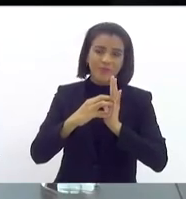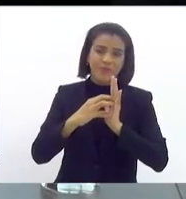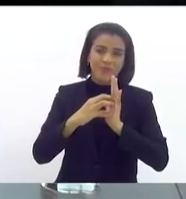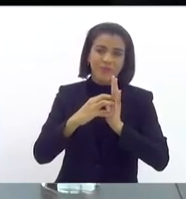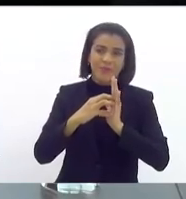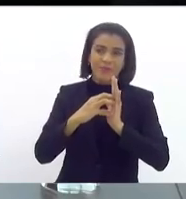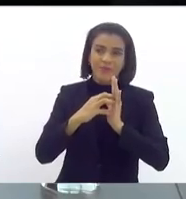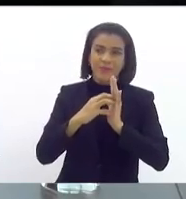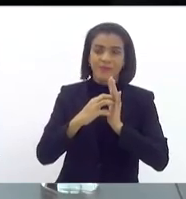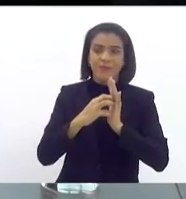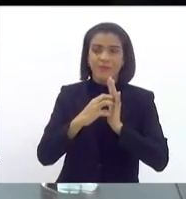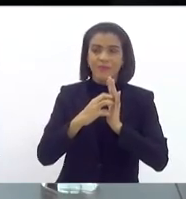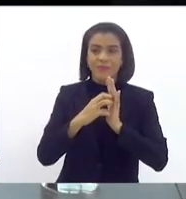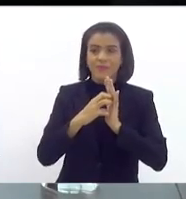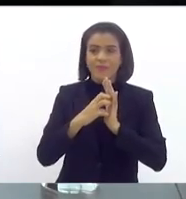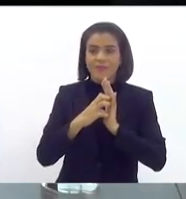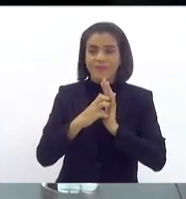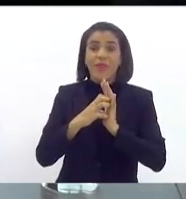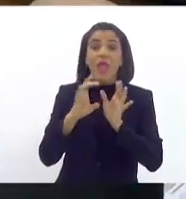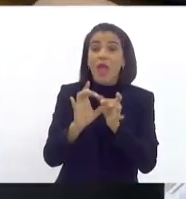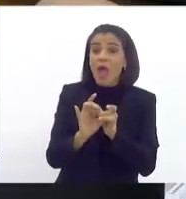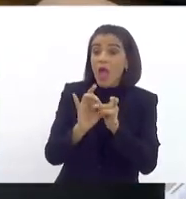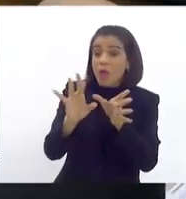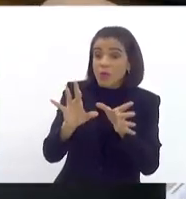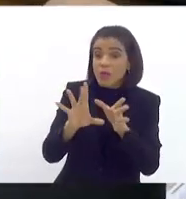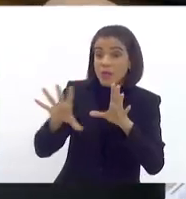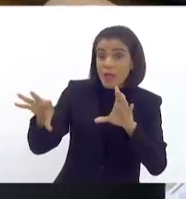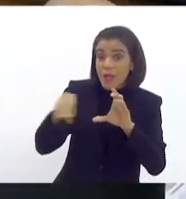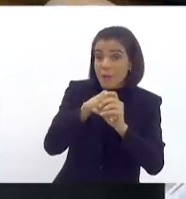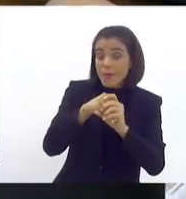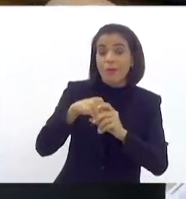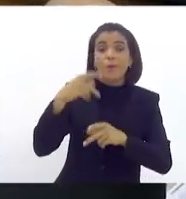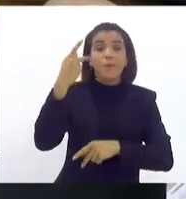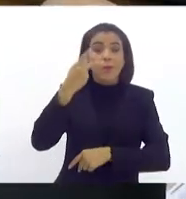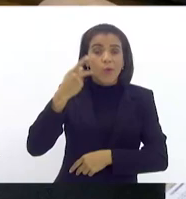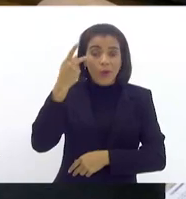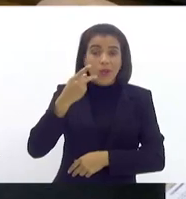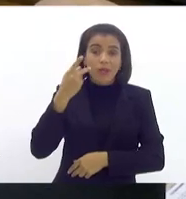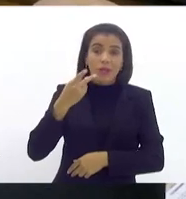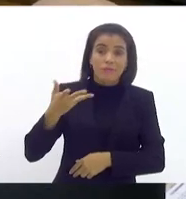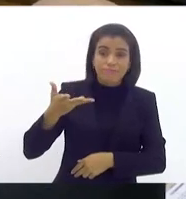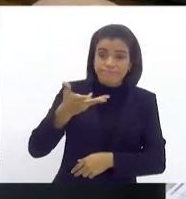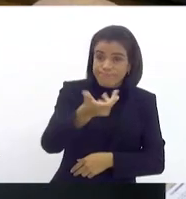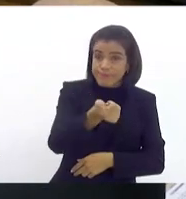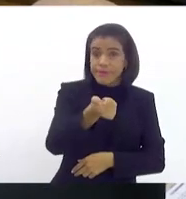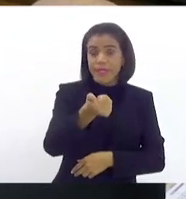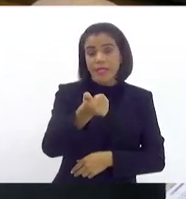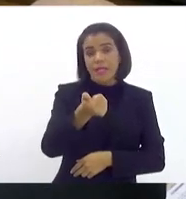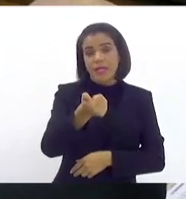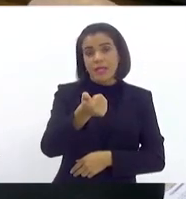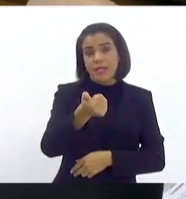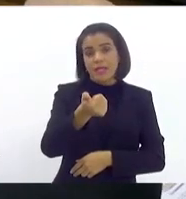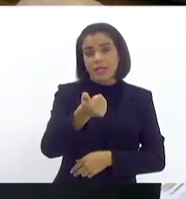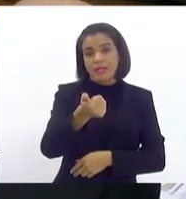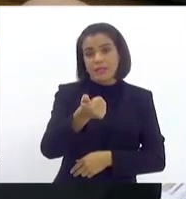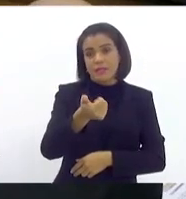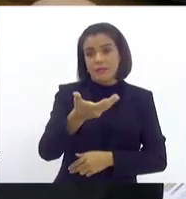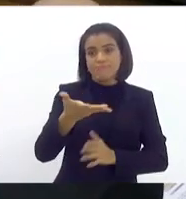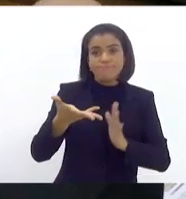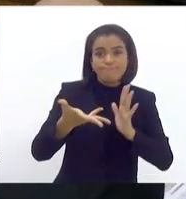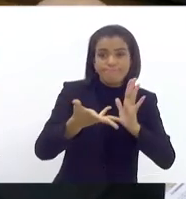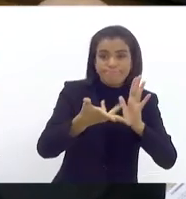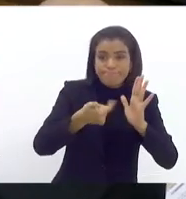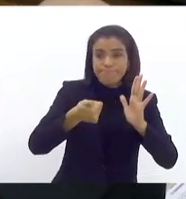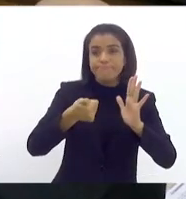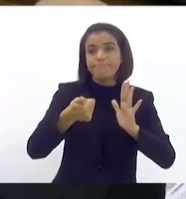Não, olha só. Fica autorizado o poder a implementação de políticas de qualificação profissional e habilitação em língua de sinais. Sim, ou seja, ensinar